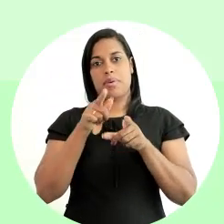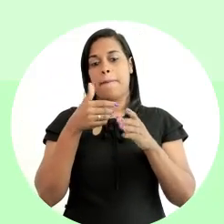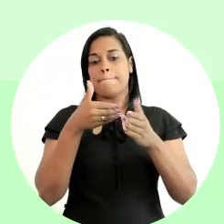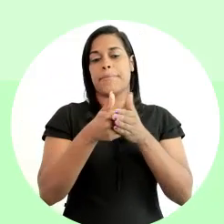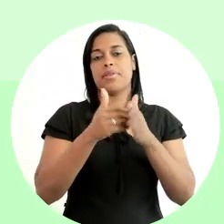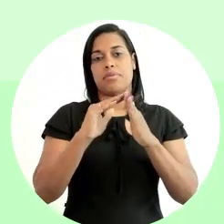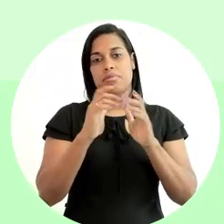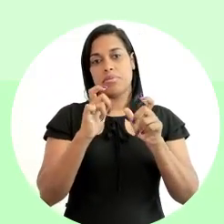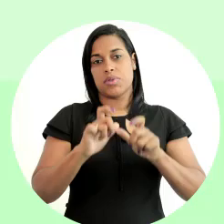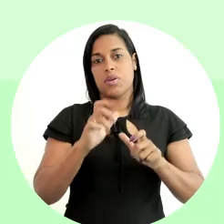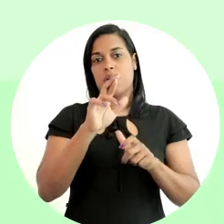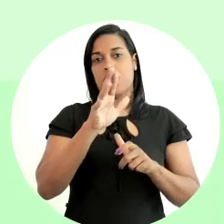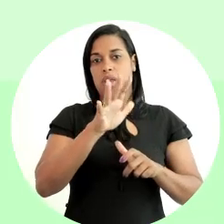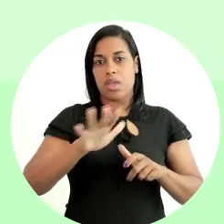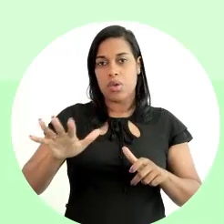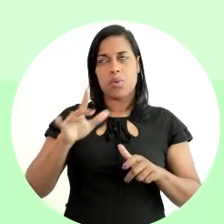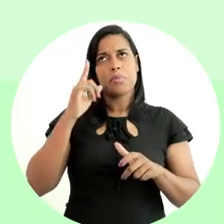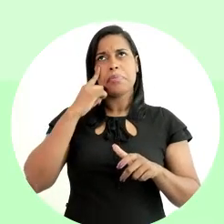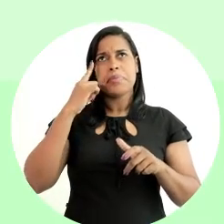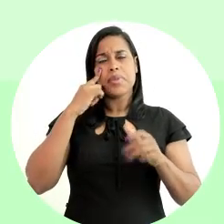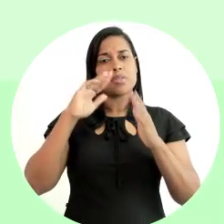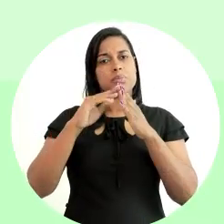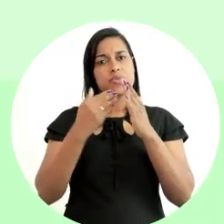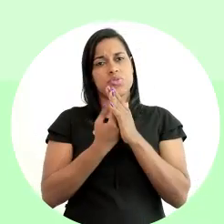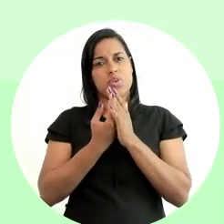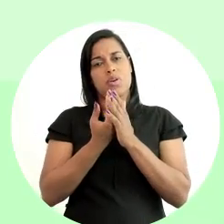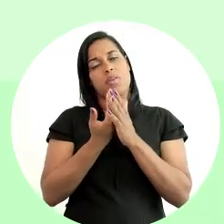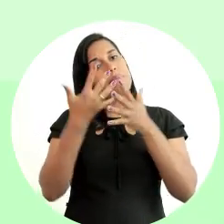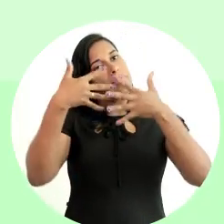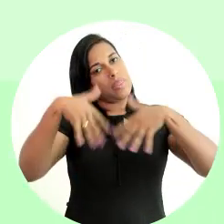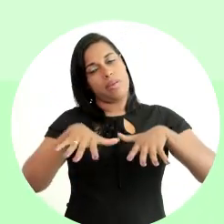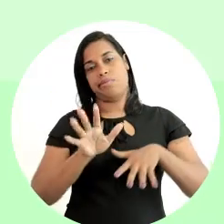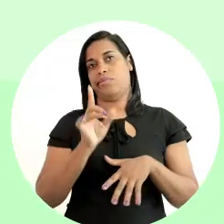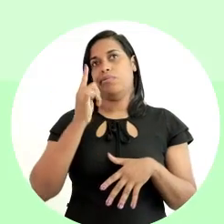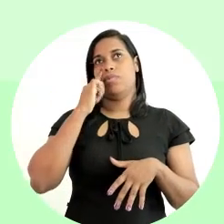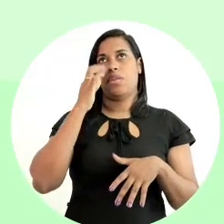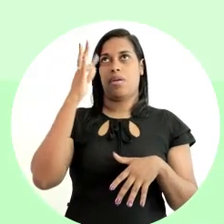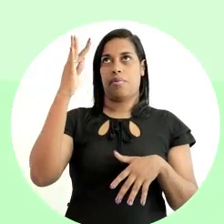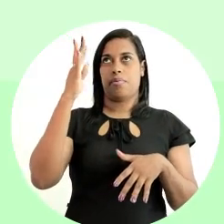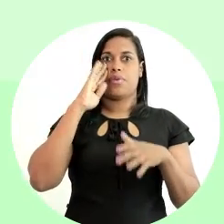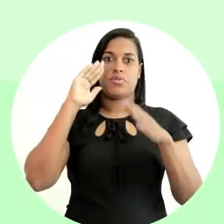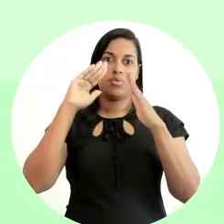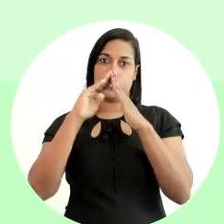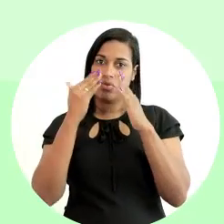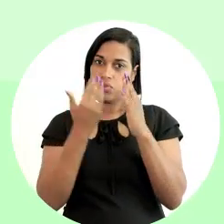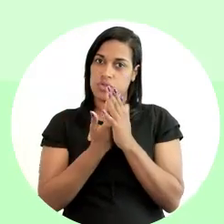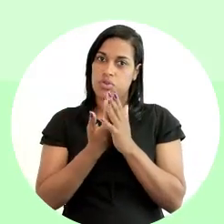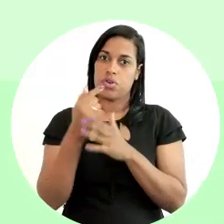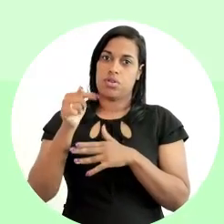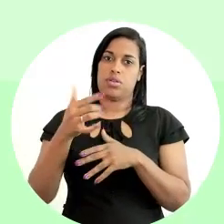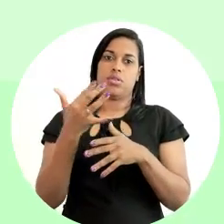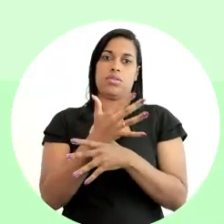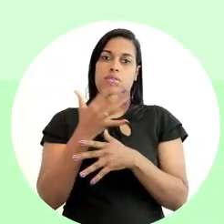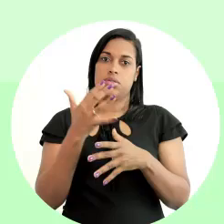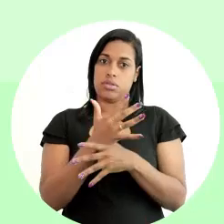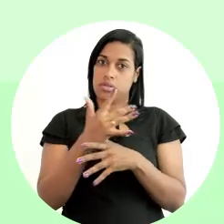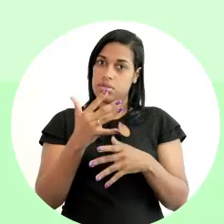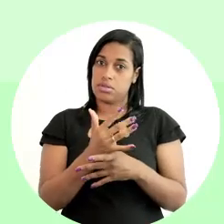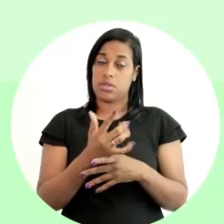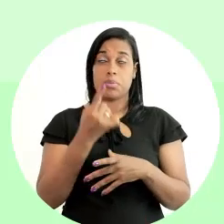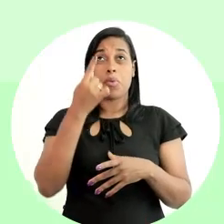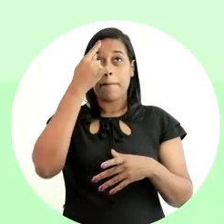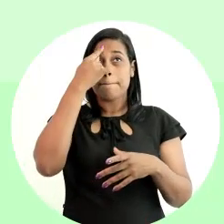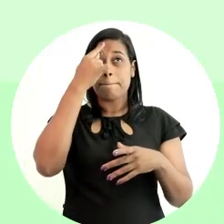Então, quando pensarmos em escola, ainda que venha naturalmente a imagem de uma escola na zona urbana, na